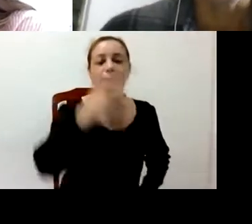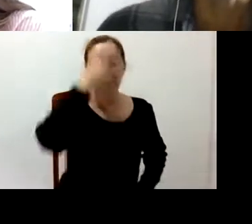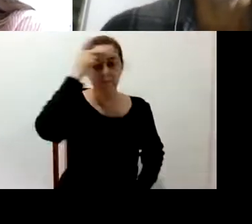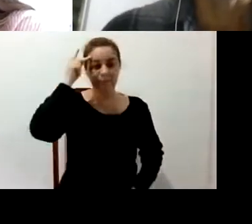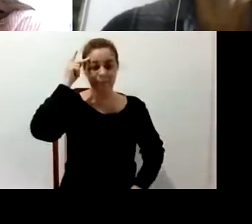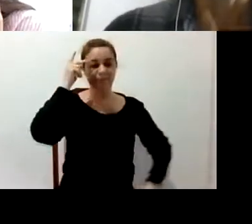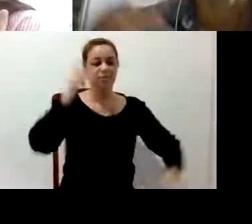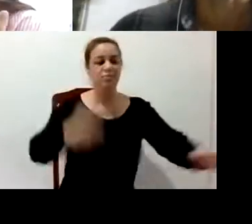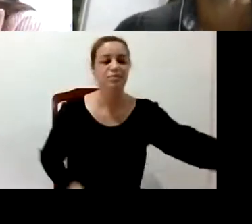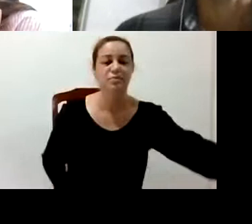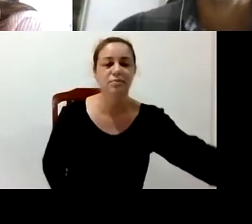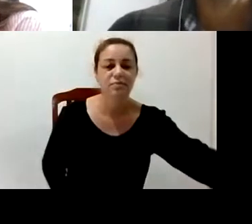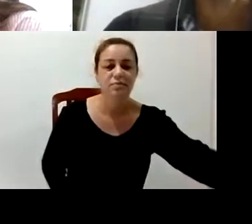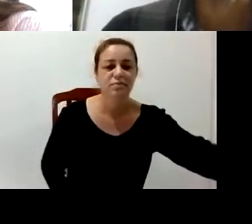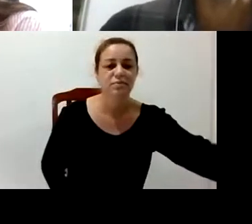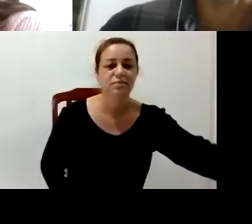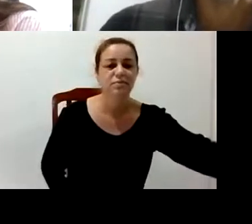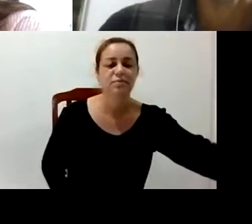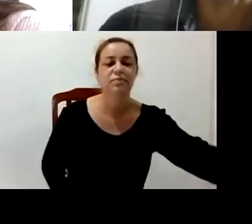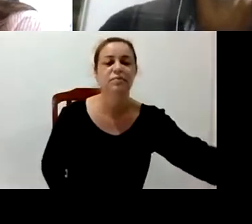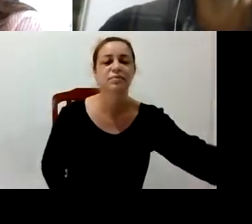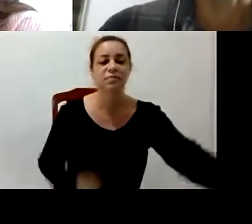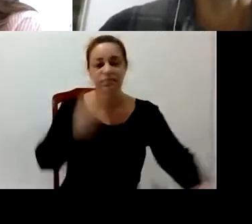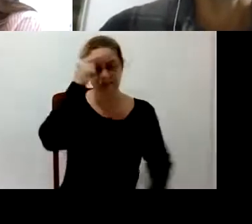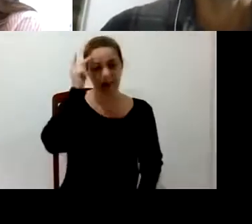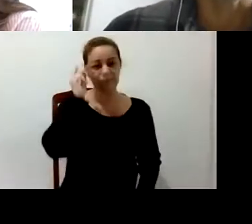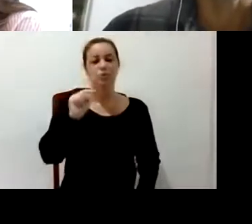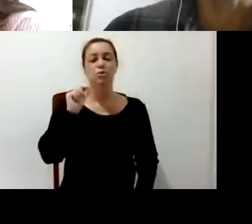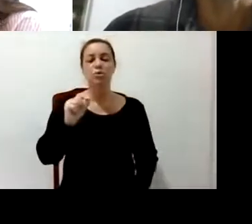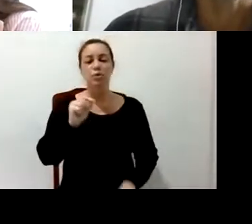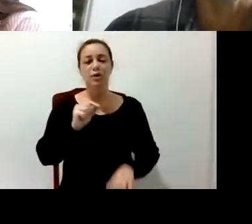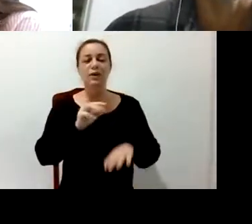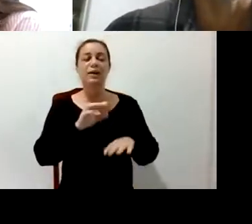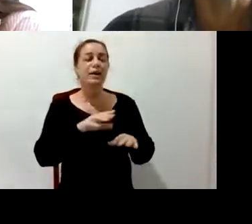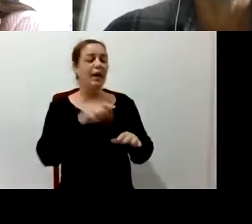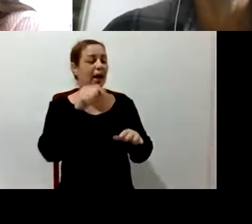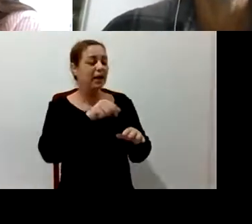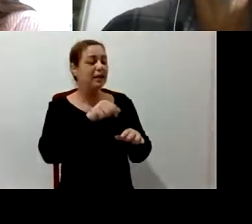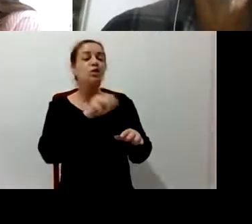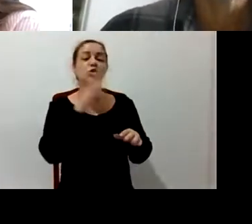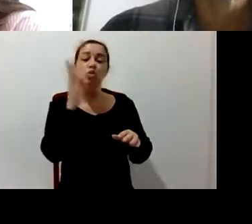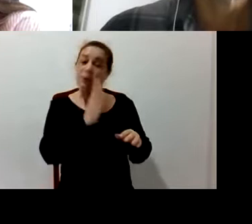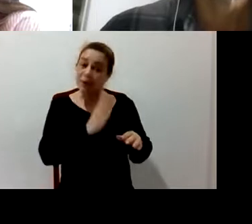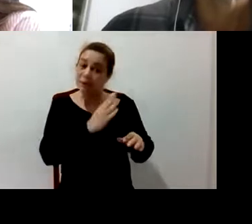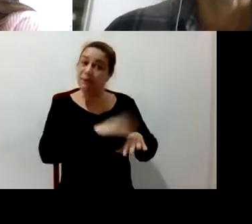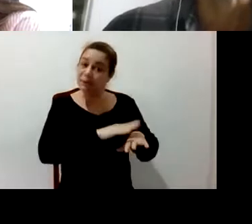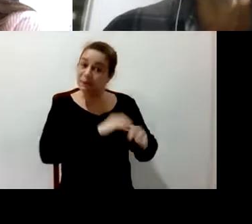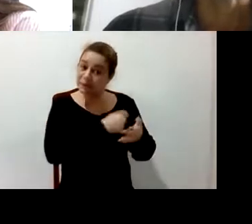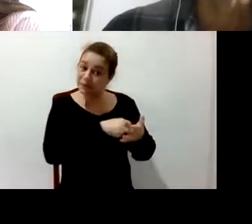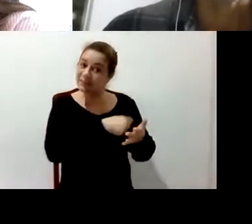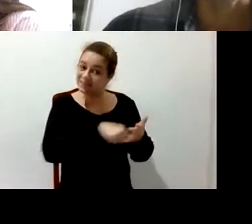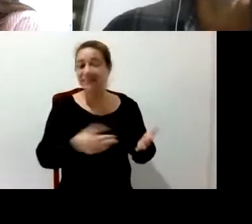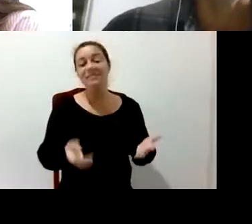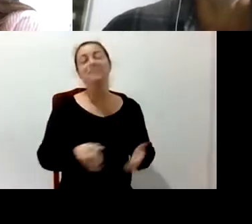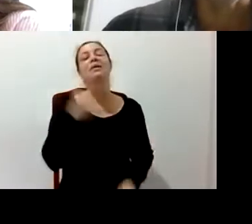motivo de ele não ser tão, né? Assim, a prata da casa, né? A gente nunca valoriza. É verdade. Mas